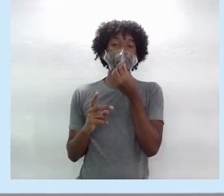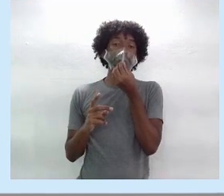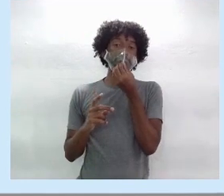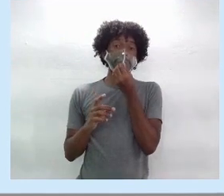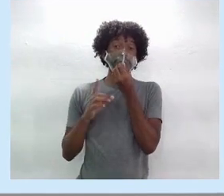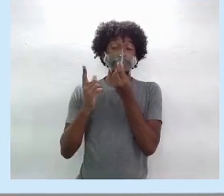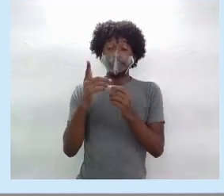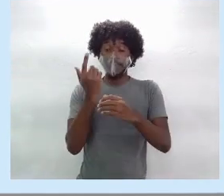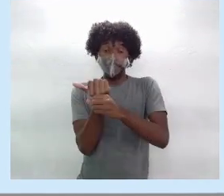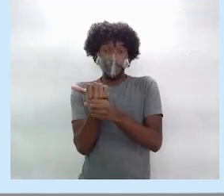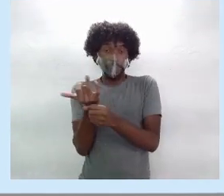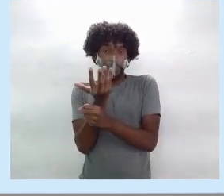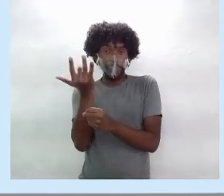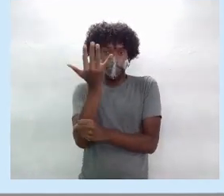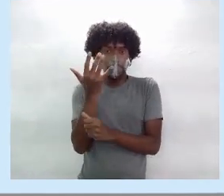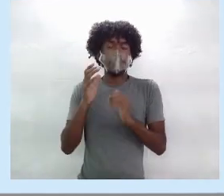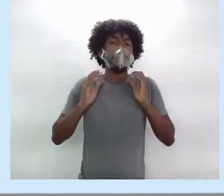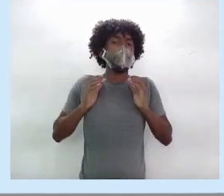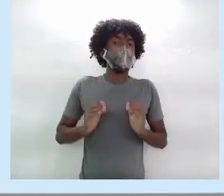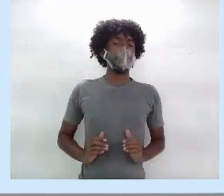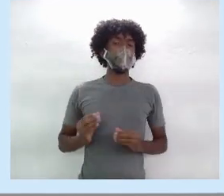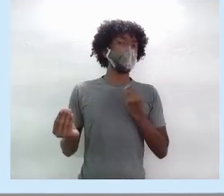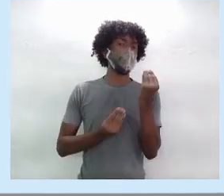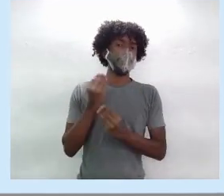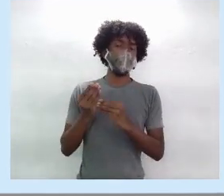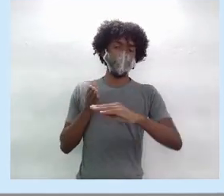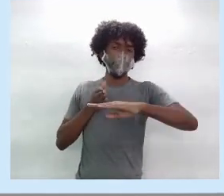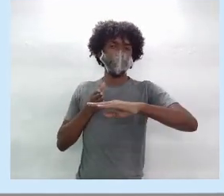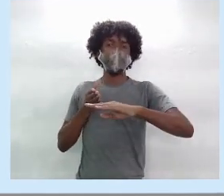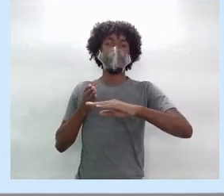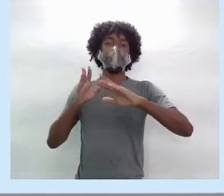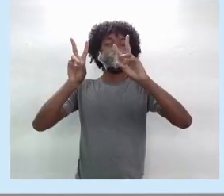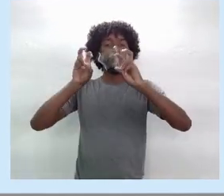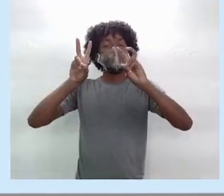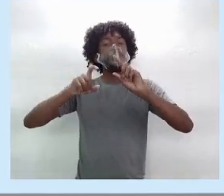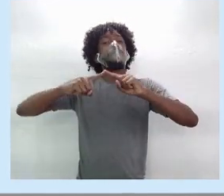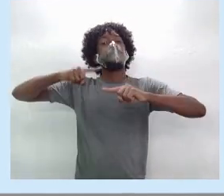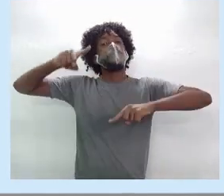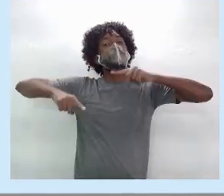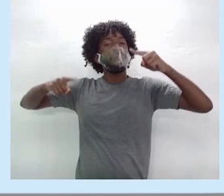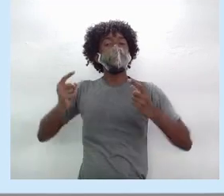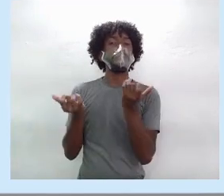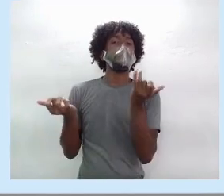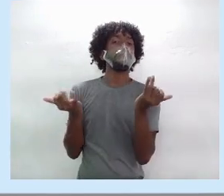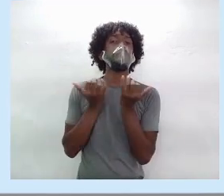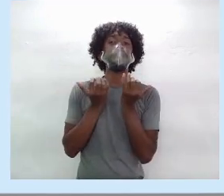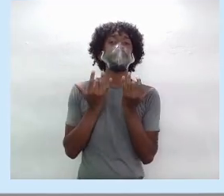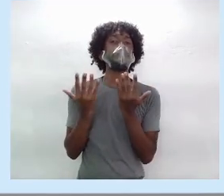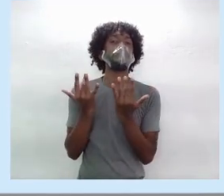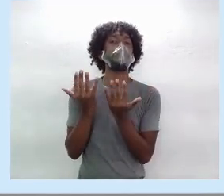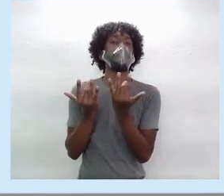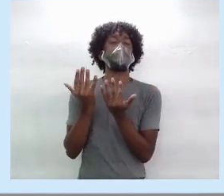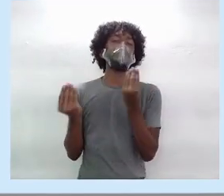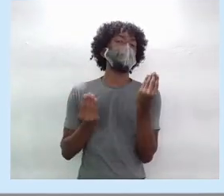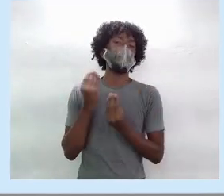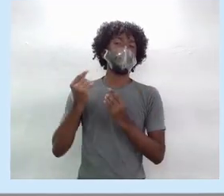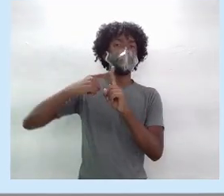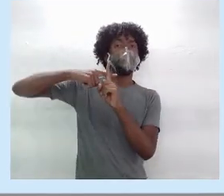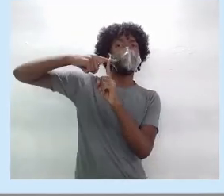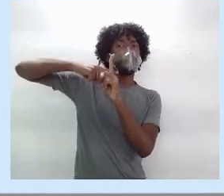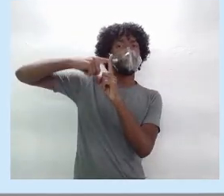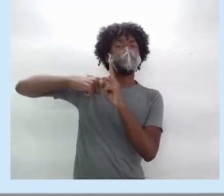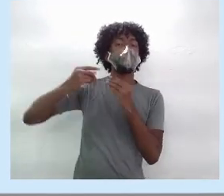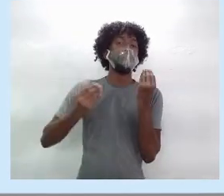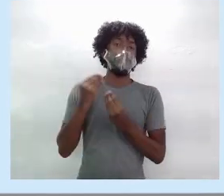gás em relação à temperatura? A gente sabe que quando um gás ele está numa temperatura bem